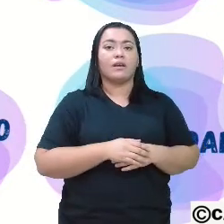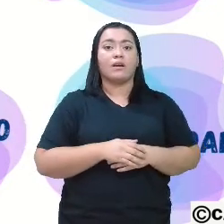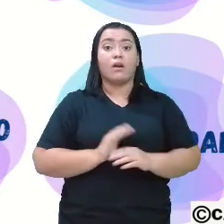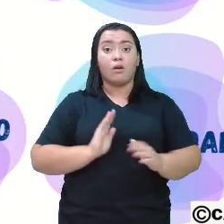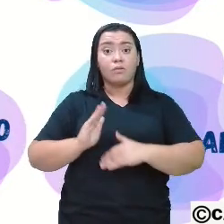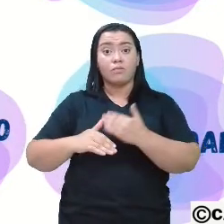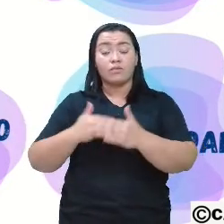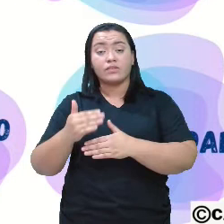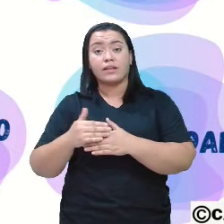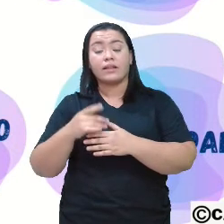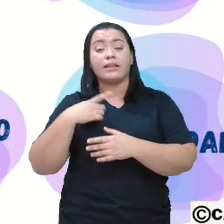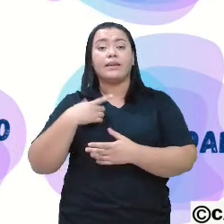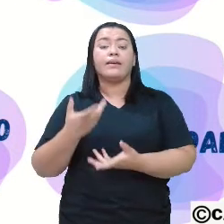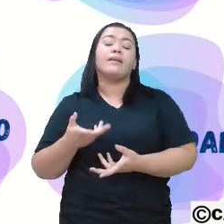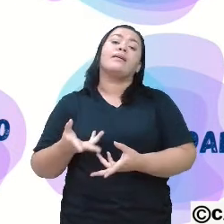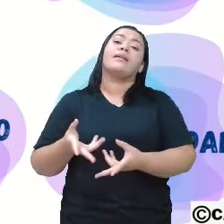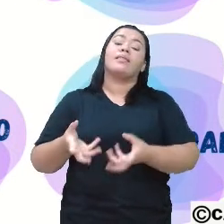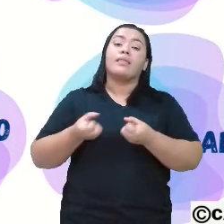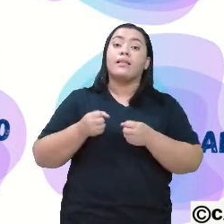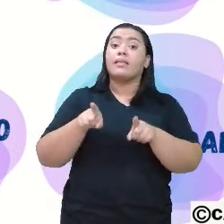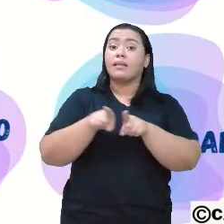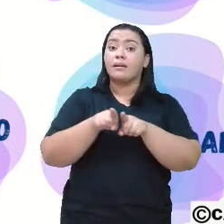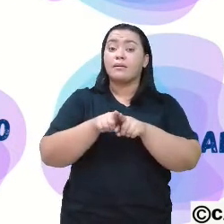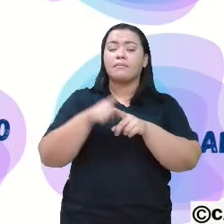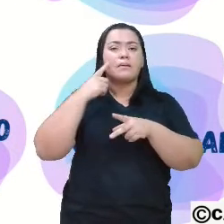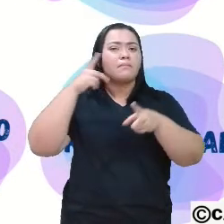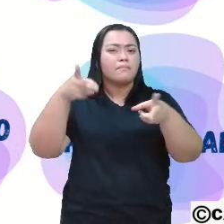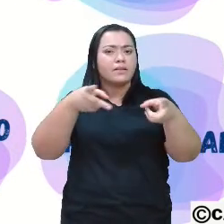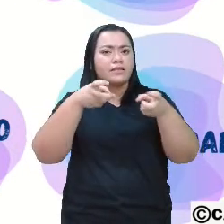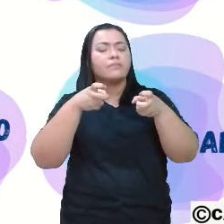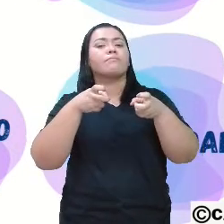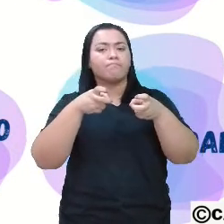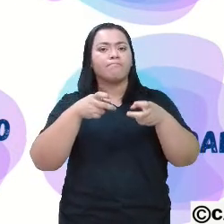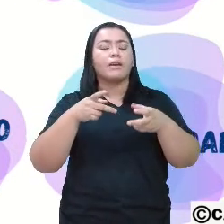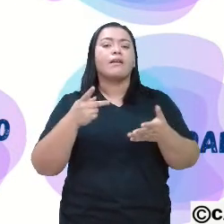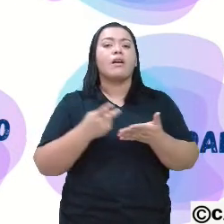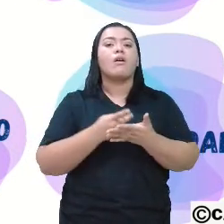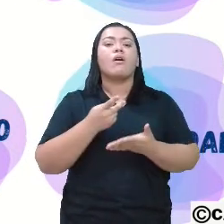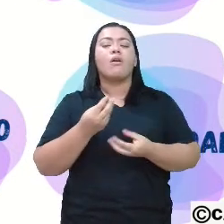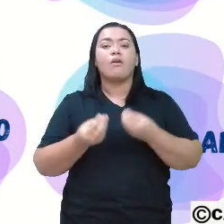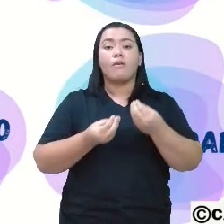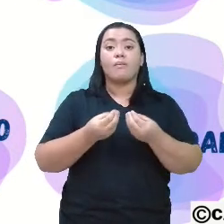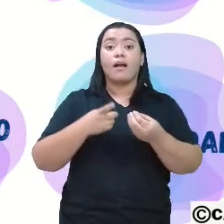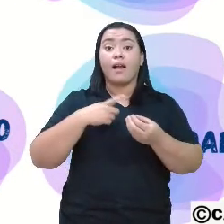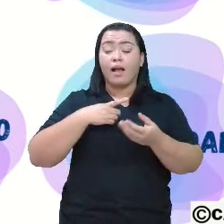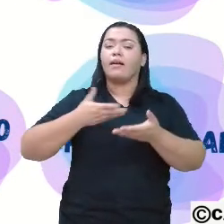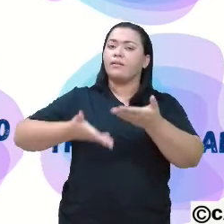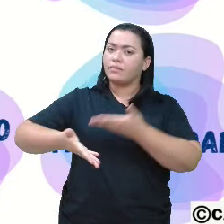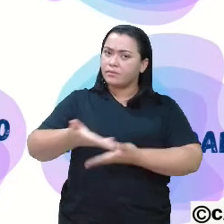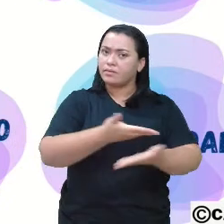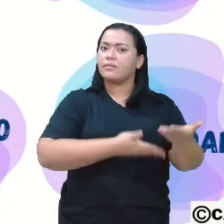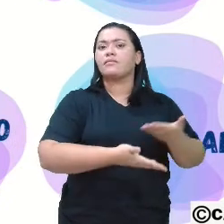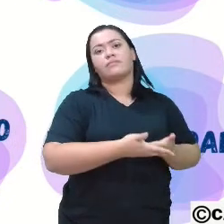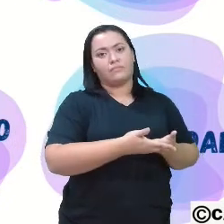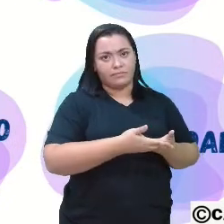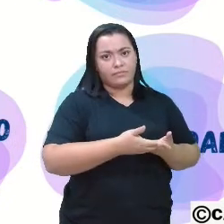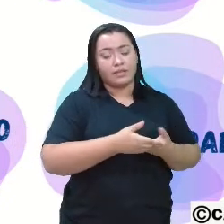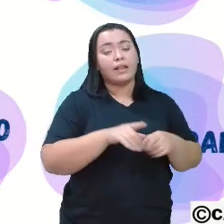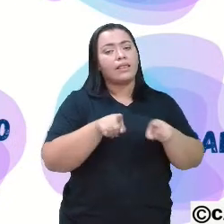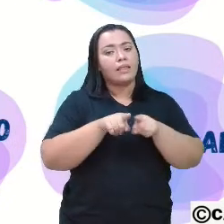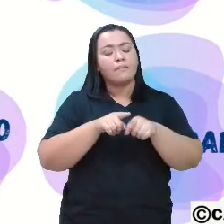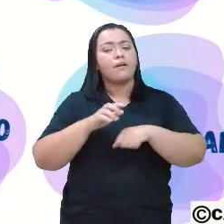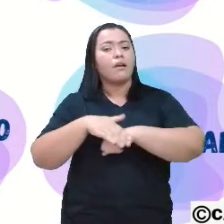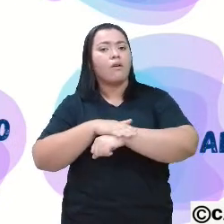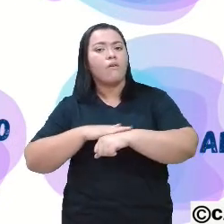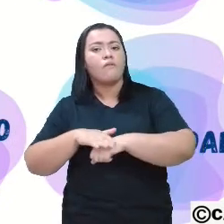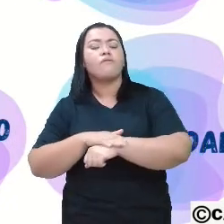de aquisição, o processo de percepção vai acontecer em meio a interações, em meio a diálogos,